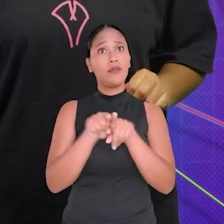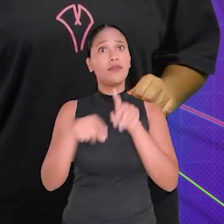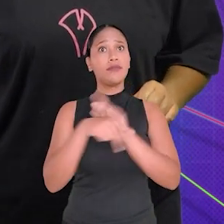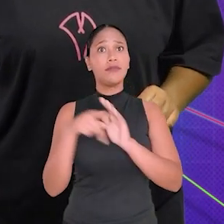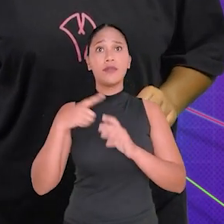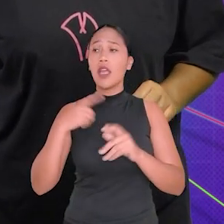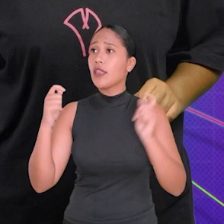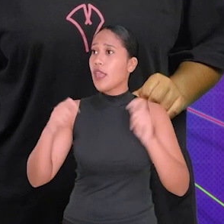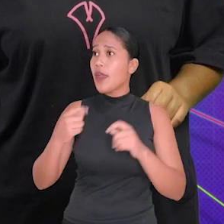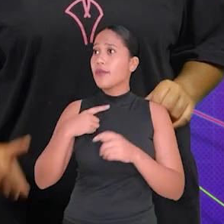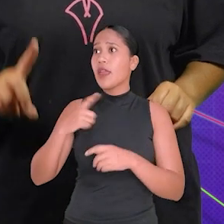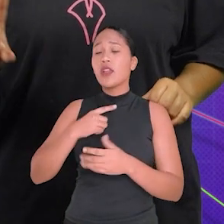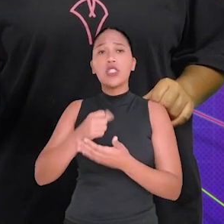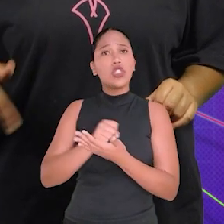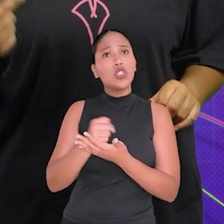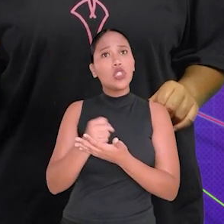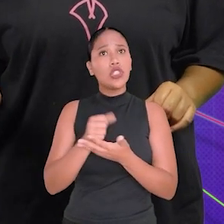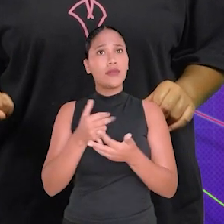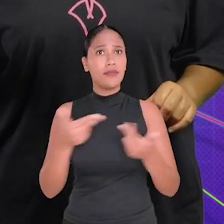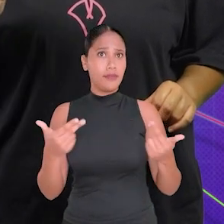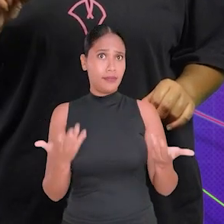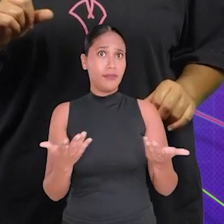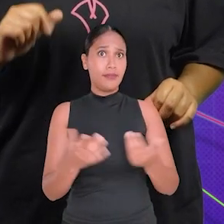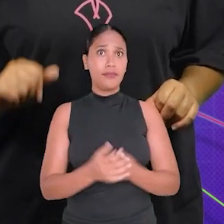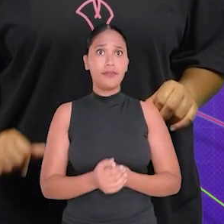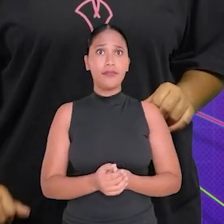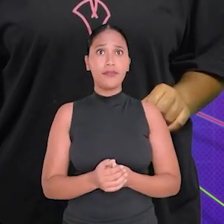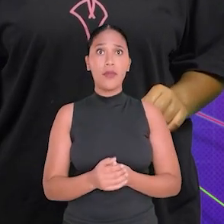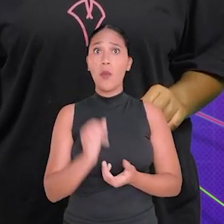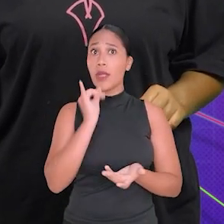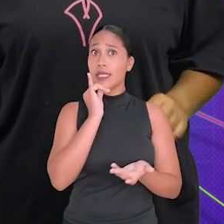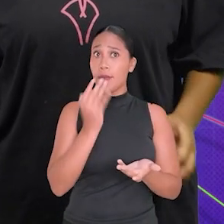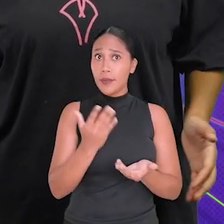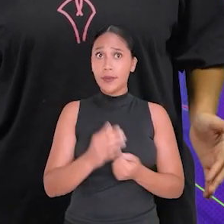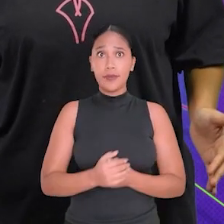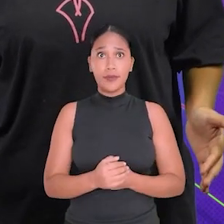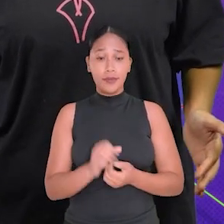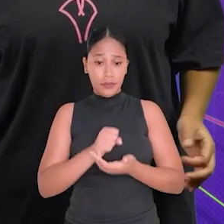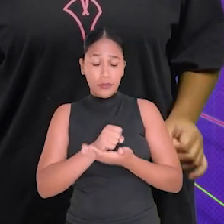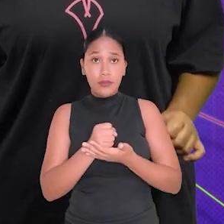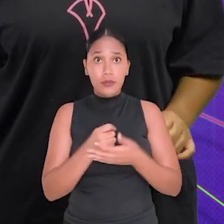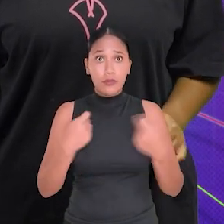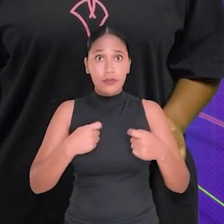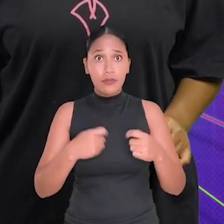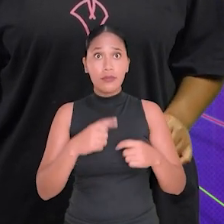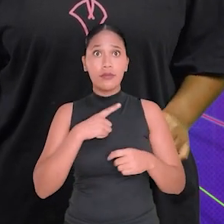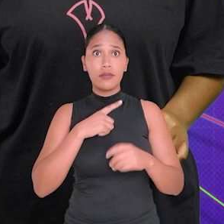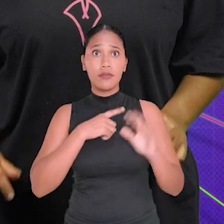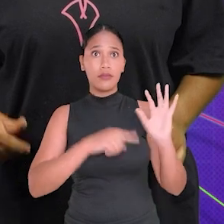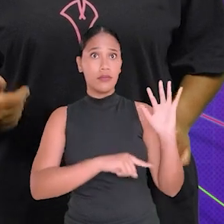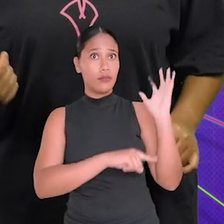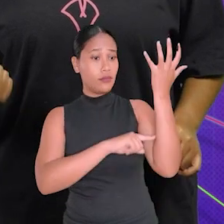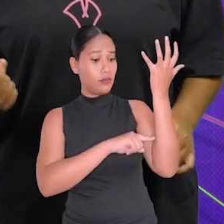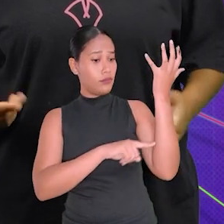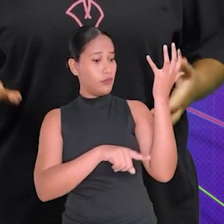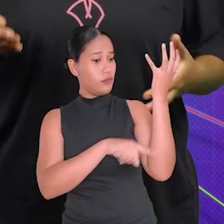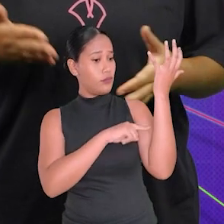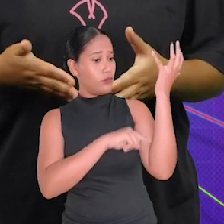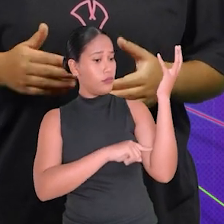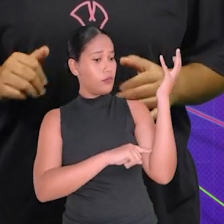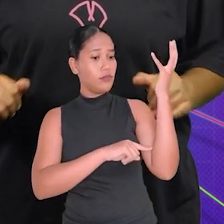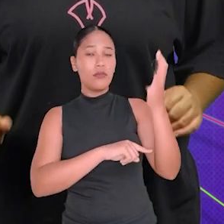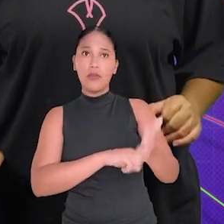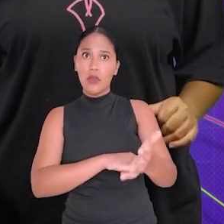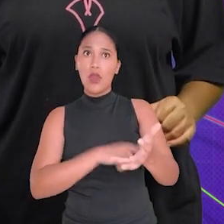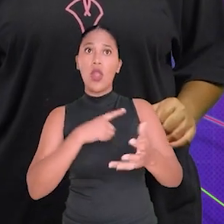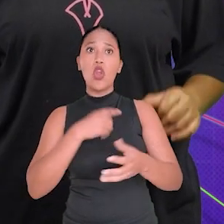jogo e sua posição espacial pode afetar a jogabilidade e o desempenho do jogador. Por exemplo, um jogador precisa estar próximo de uma árvore para